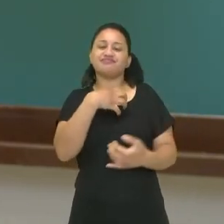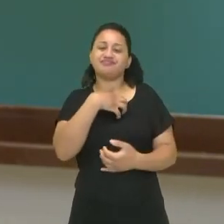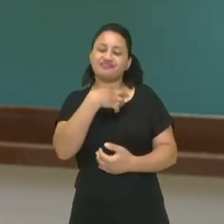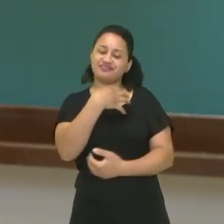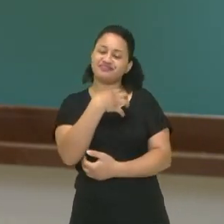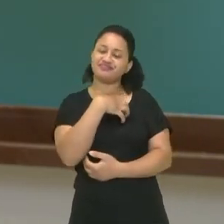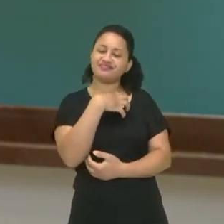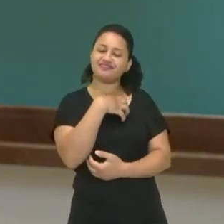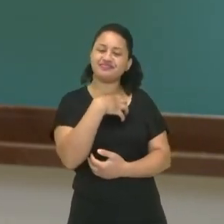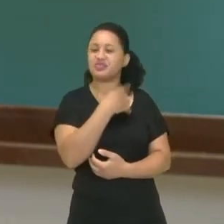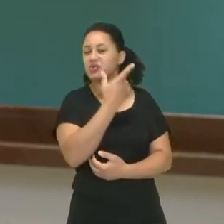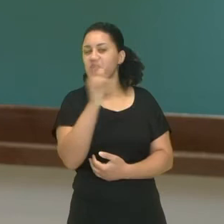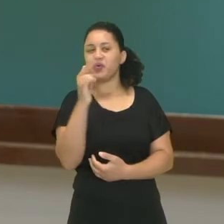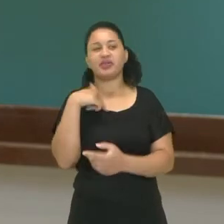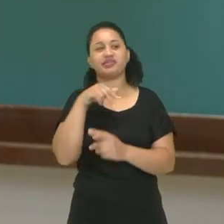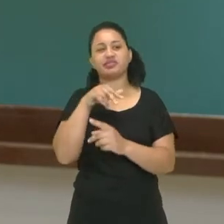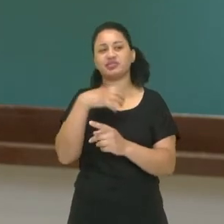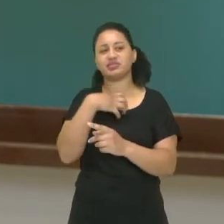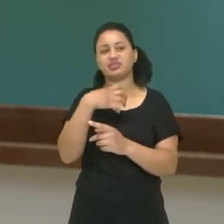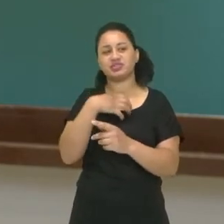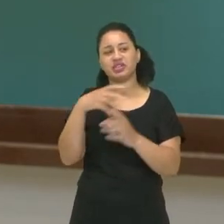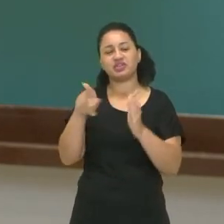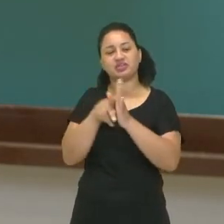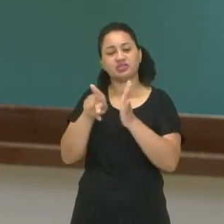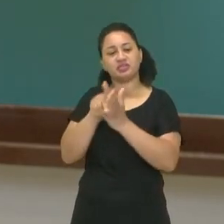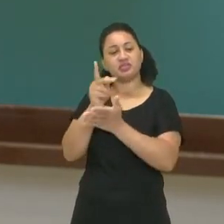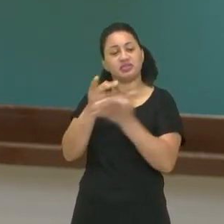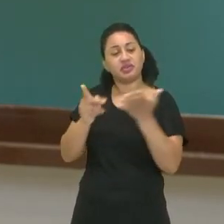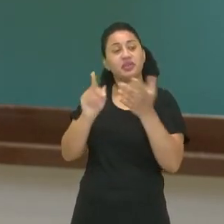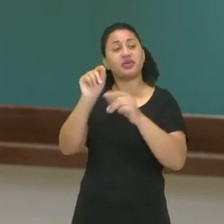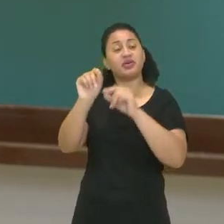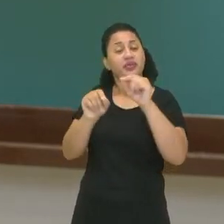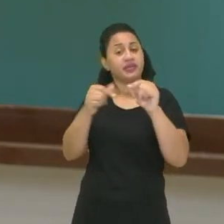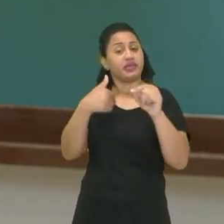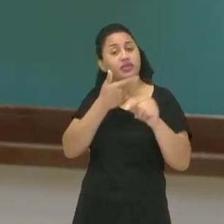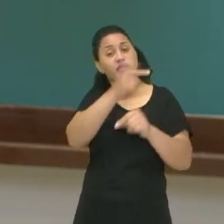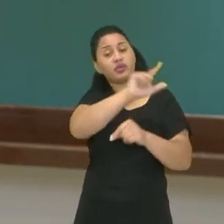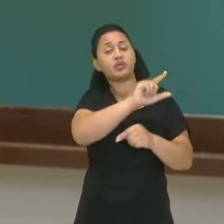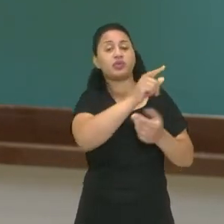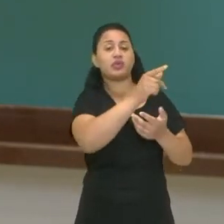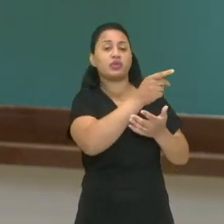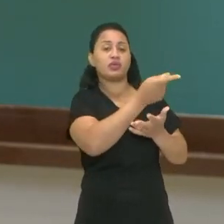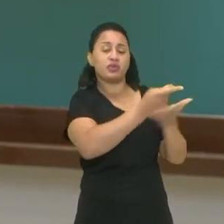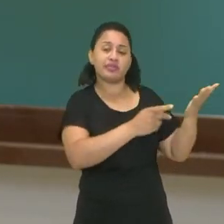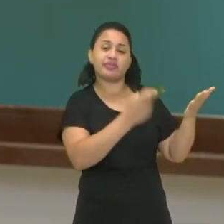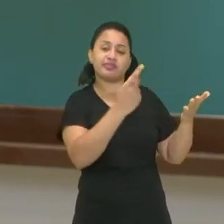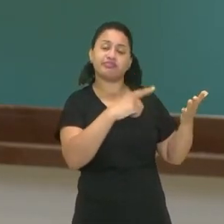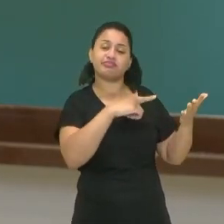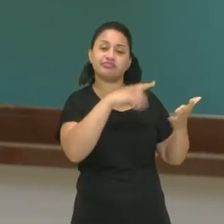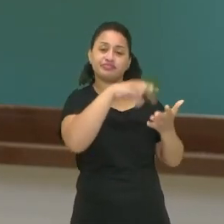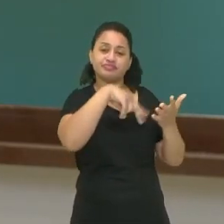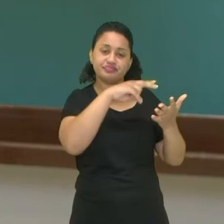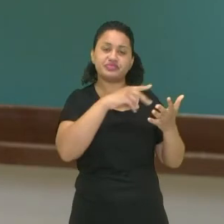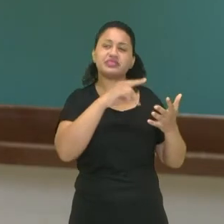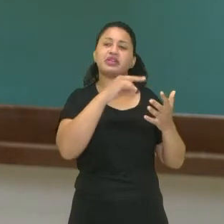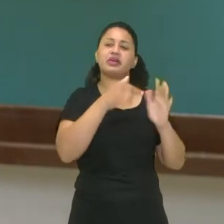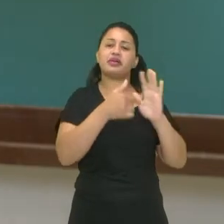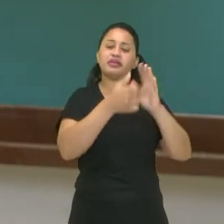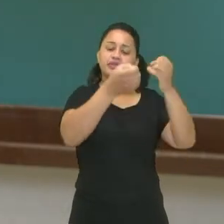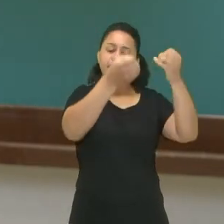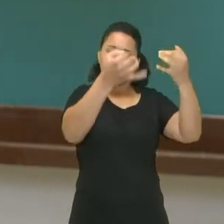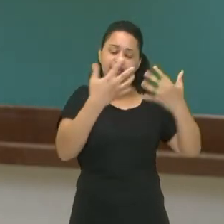né? Uma outra vertente da poeta no sonho africano, né? Toda a descrição do